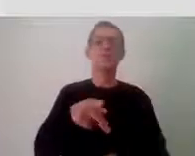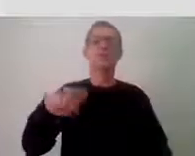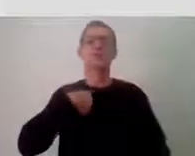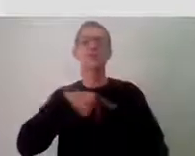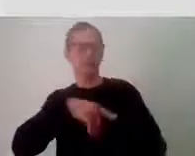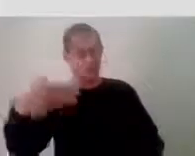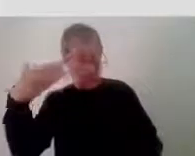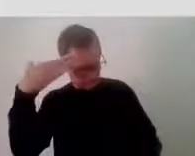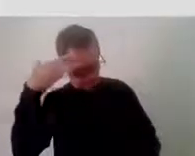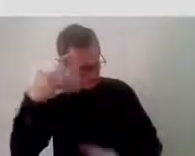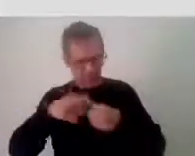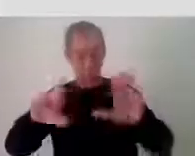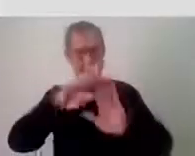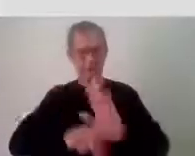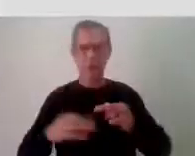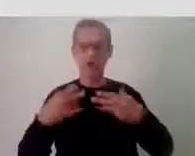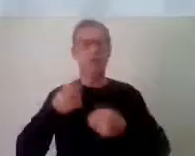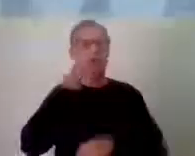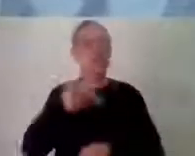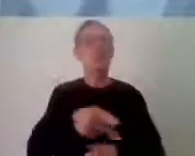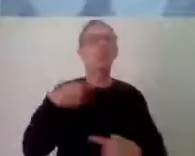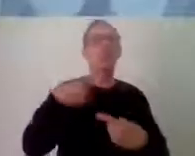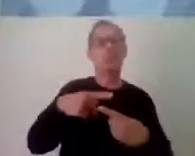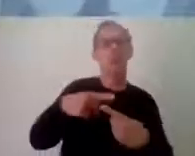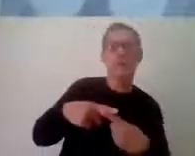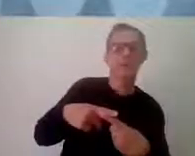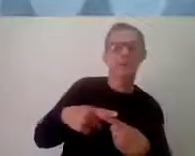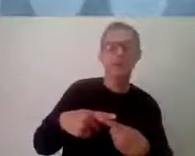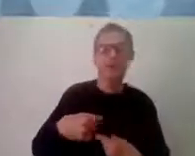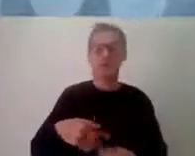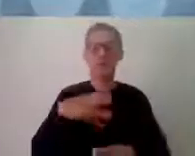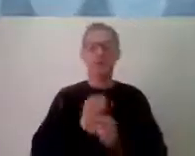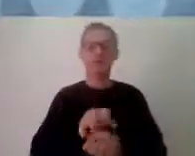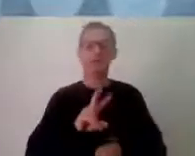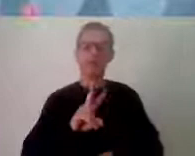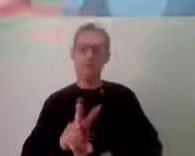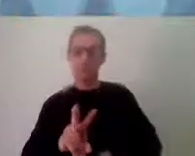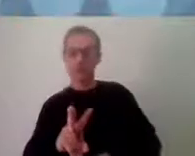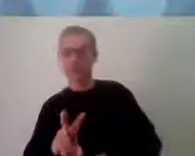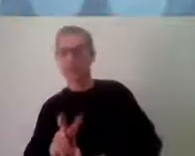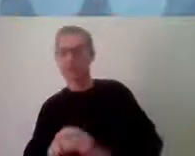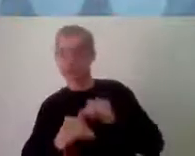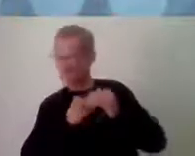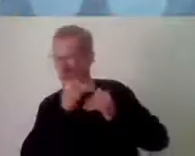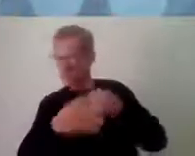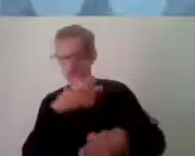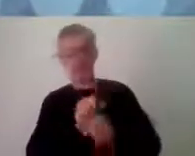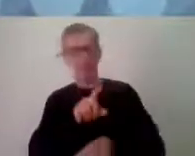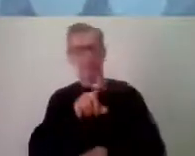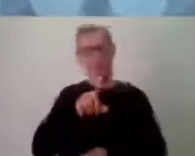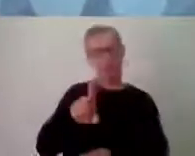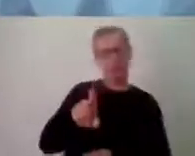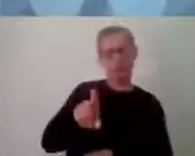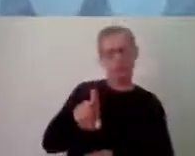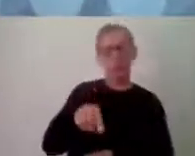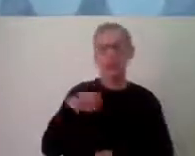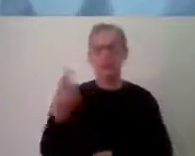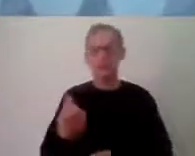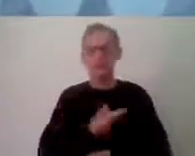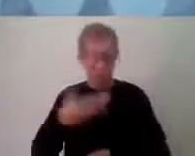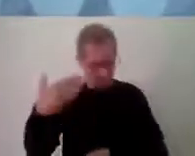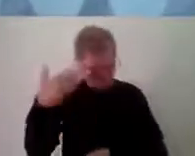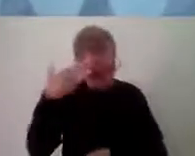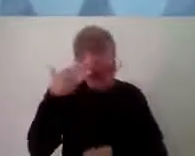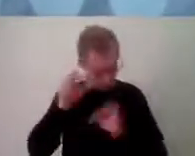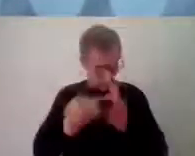que saber essas regras, professora? Porque o cálculo 2 ele é uma continuação do cálculo 1. Então, para a gente